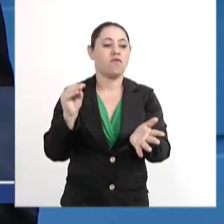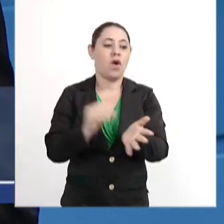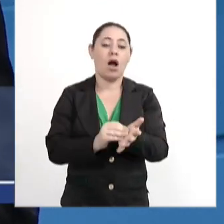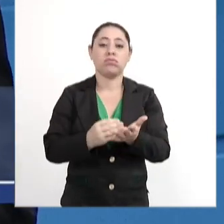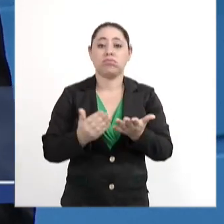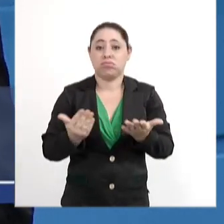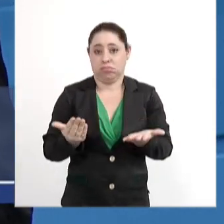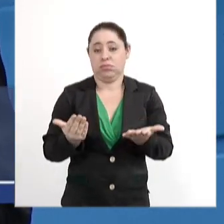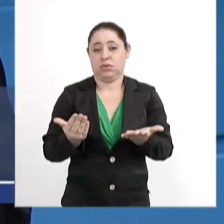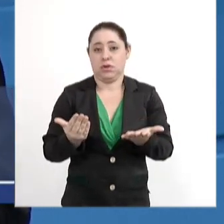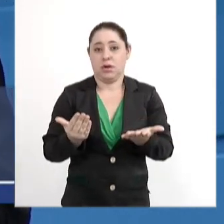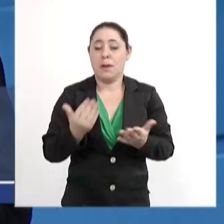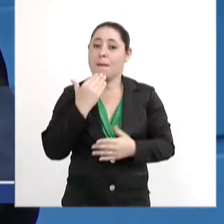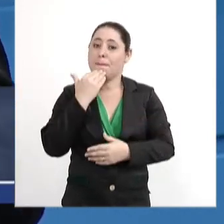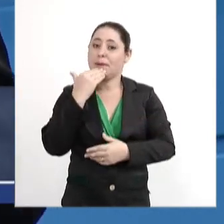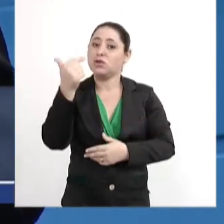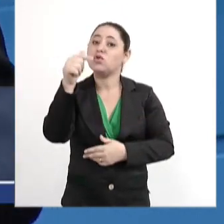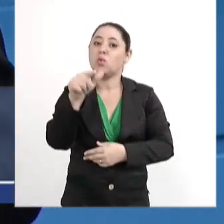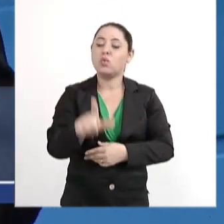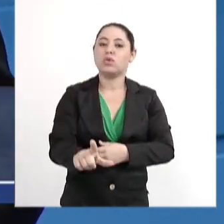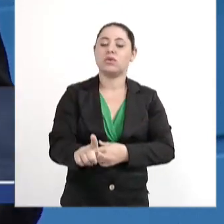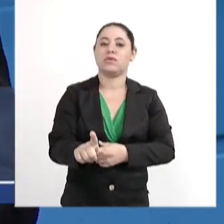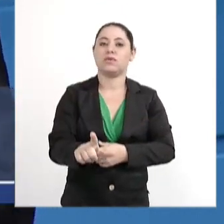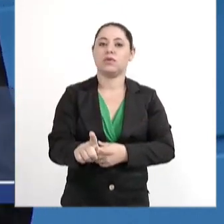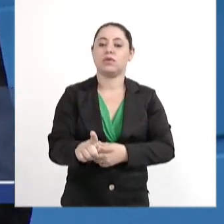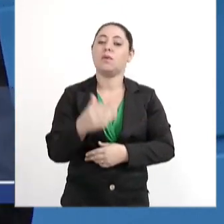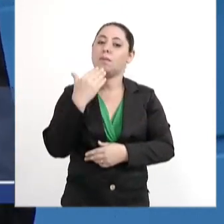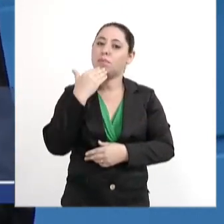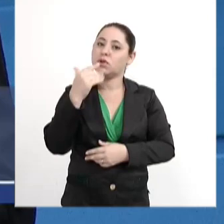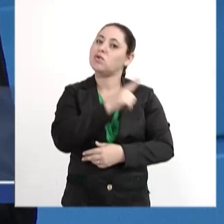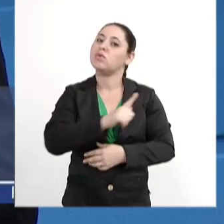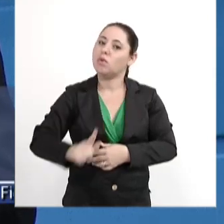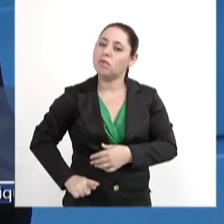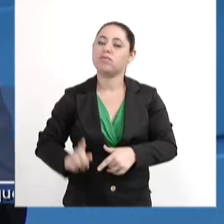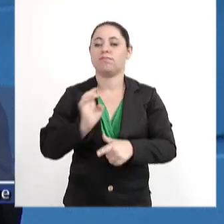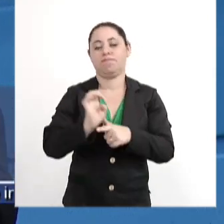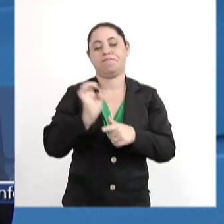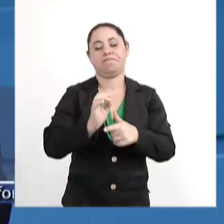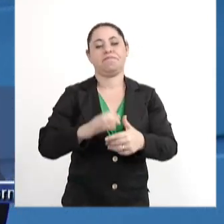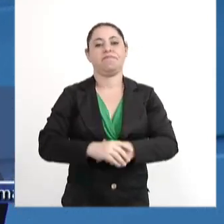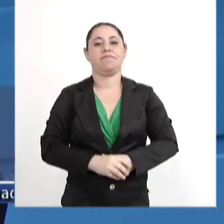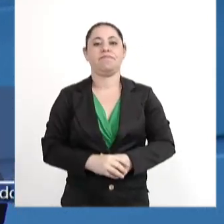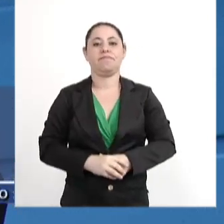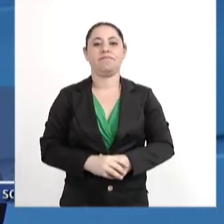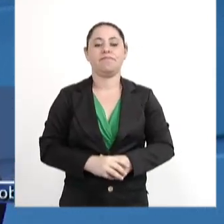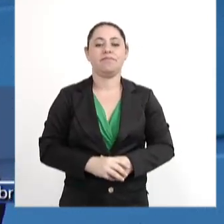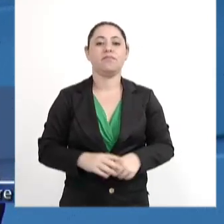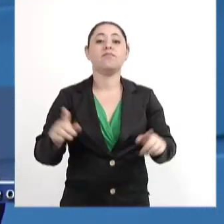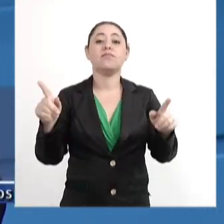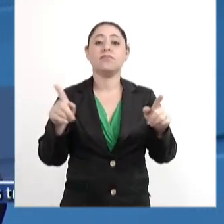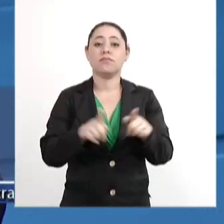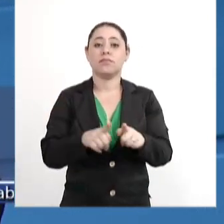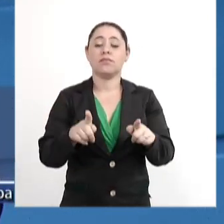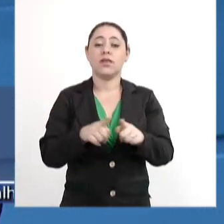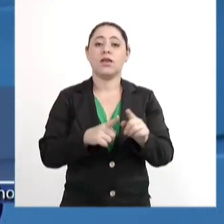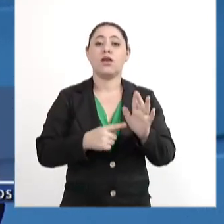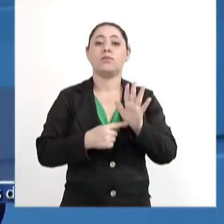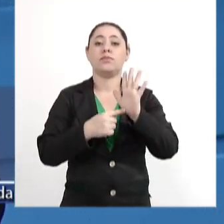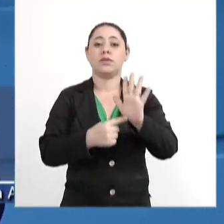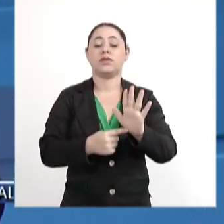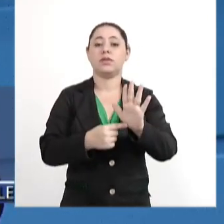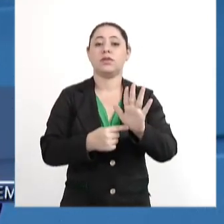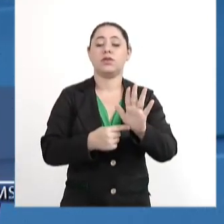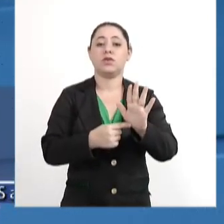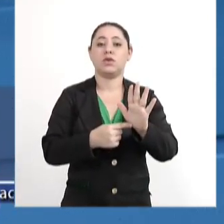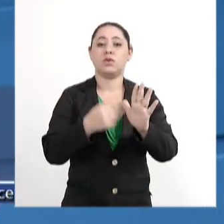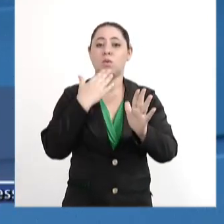isso, estou solicitando, mais uma vez, reiterando o pedido ao governo do Estado. Também estou apresentando